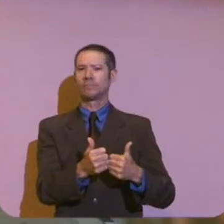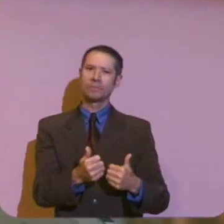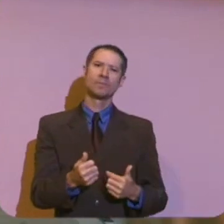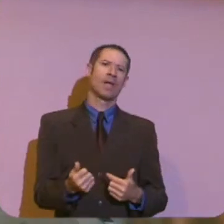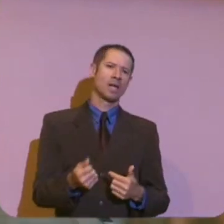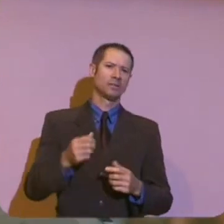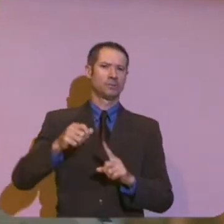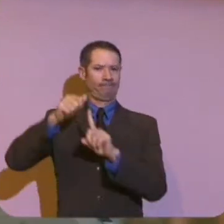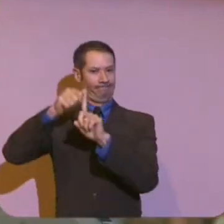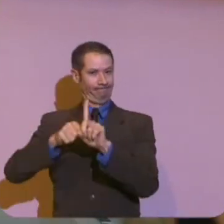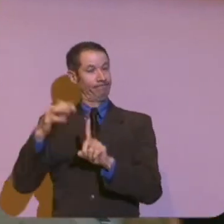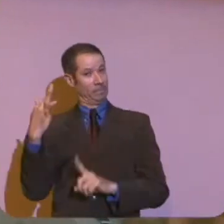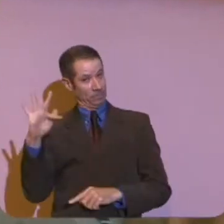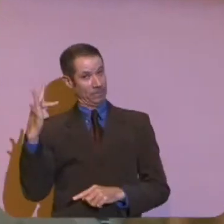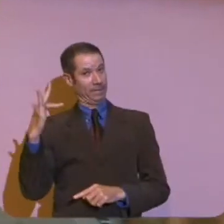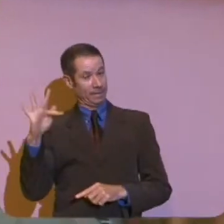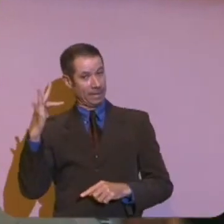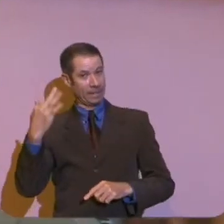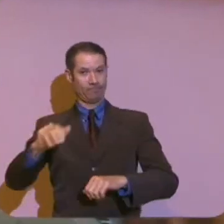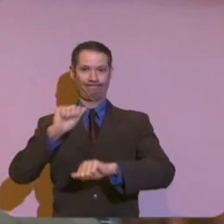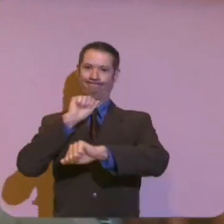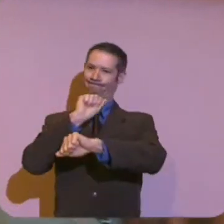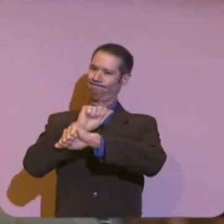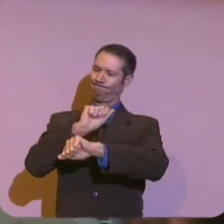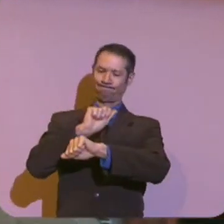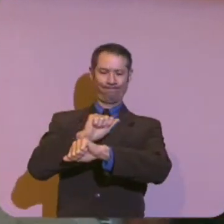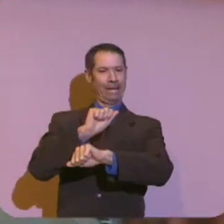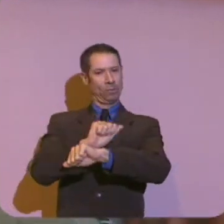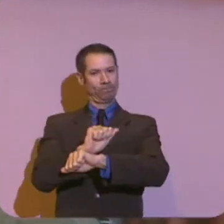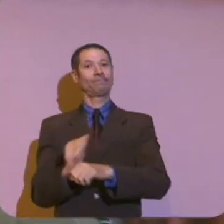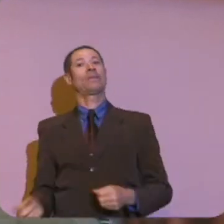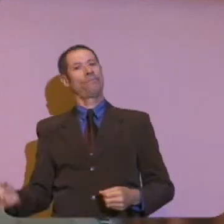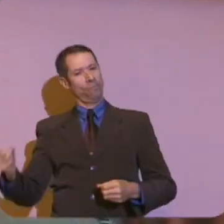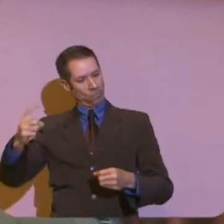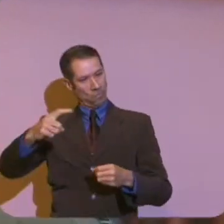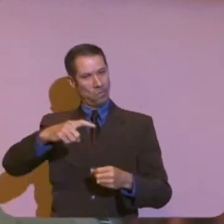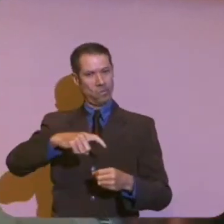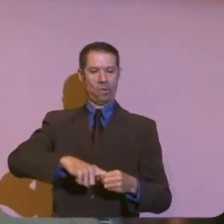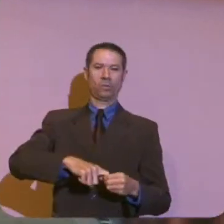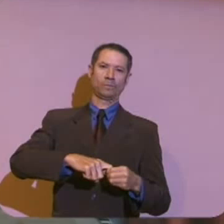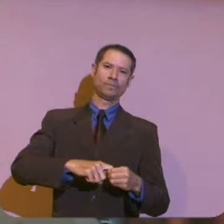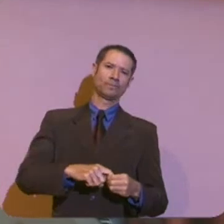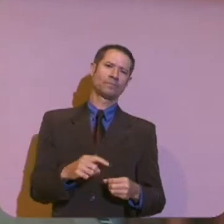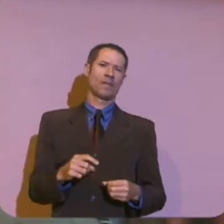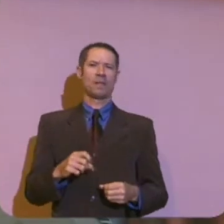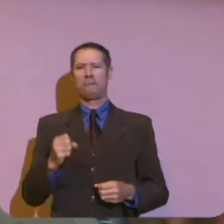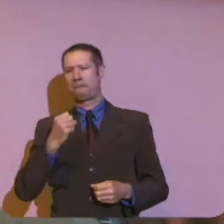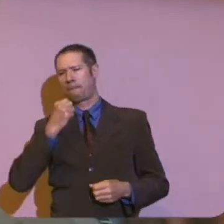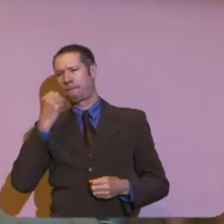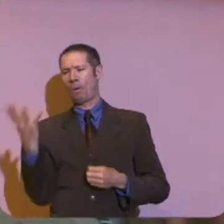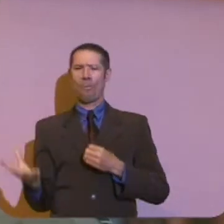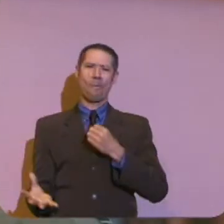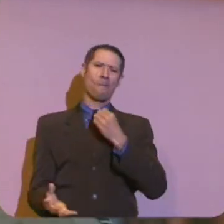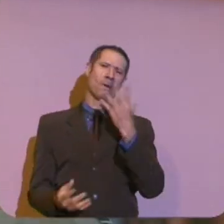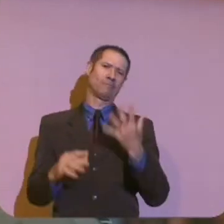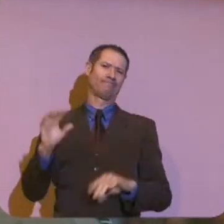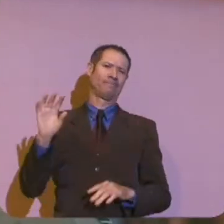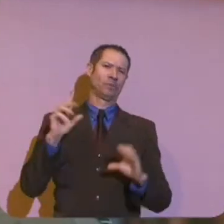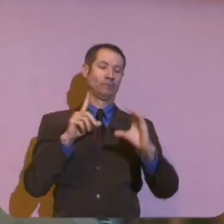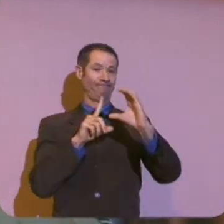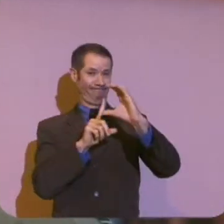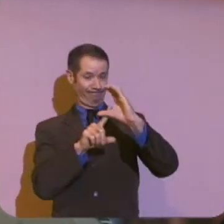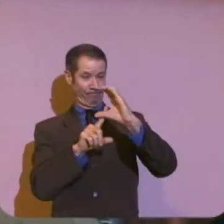Desde fevereiro a gente não realizava, né? E tem coisa tão boa que está acontecendo, porque uma